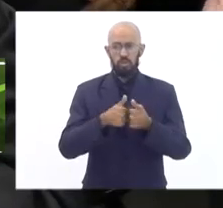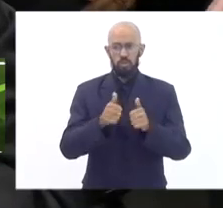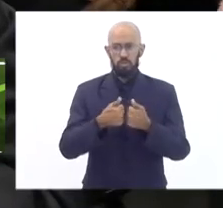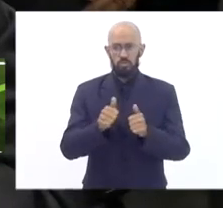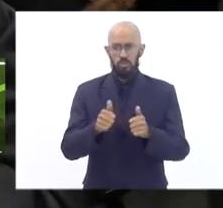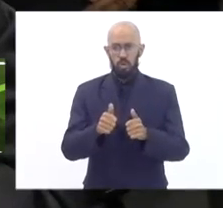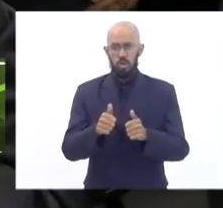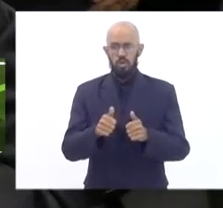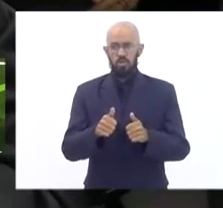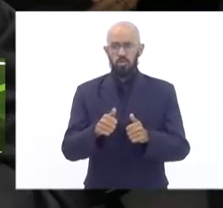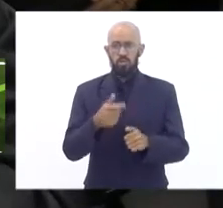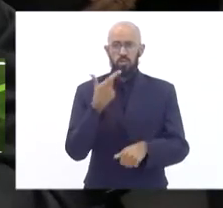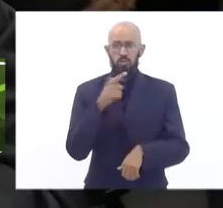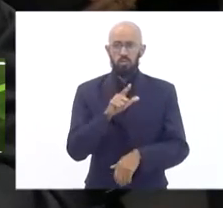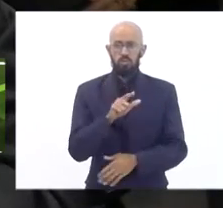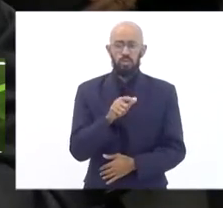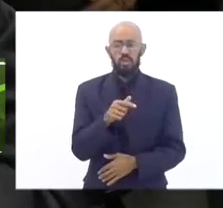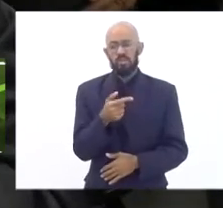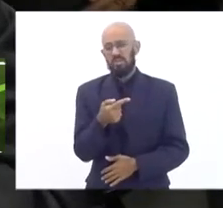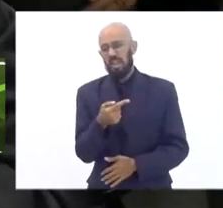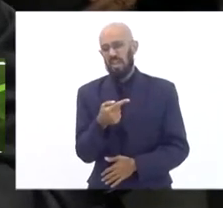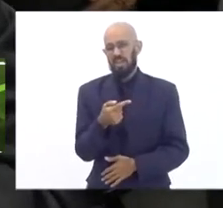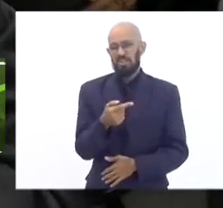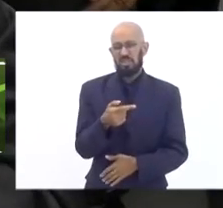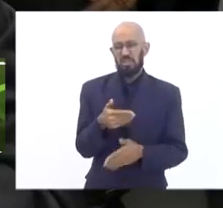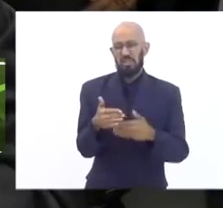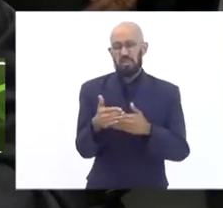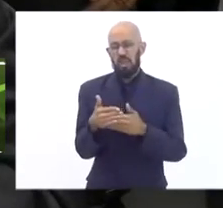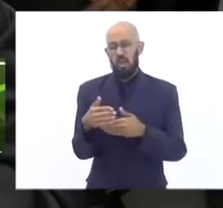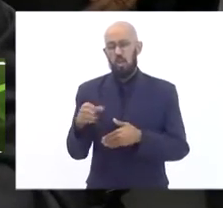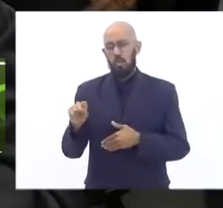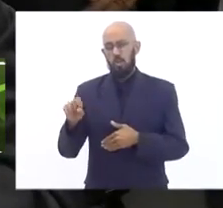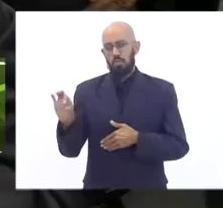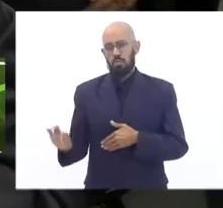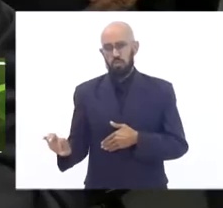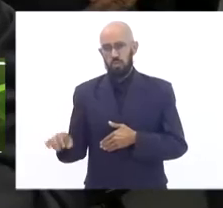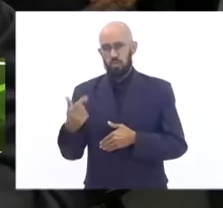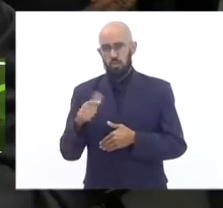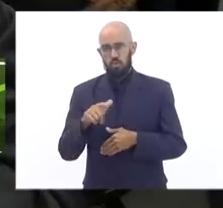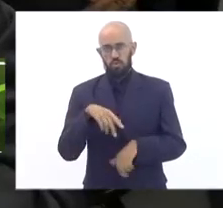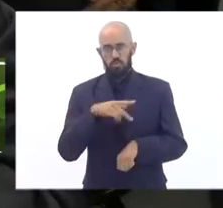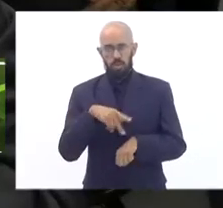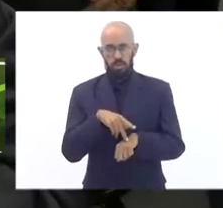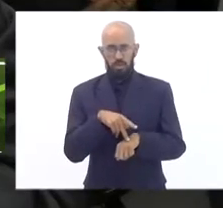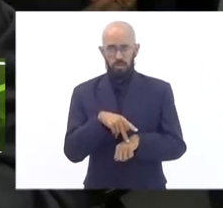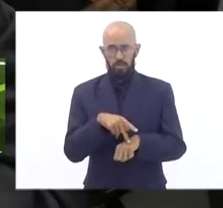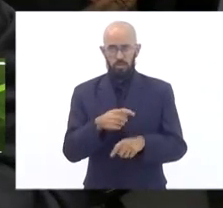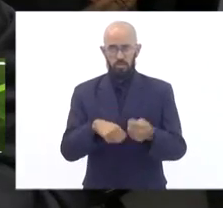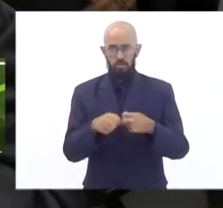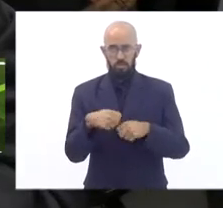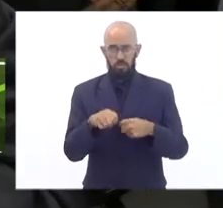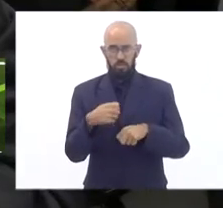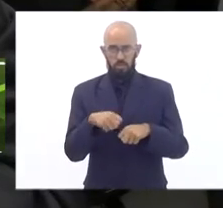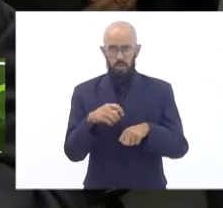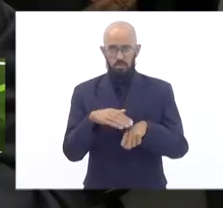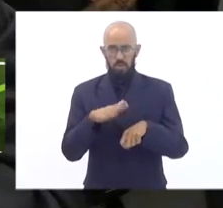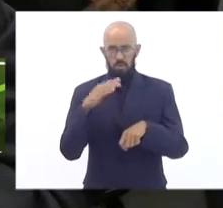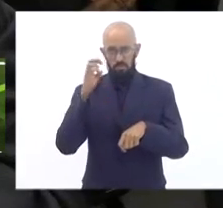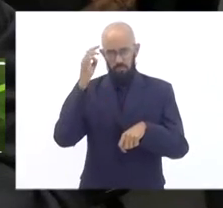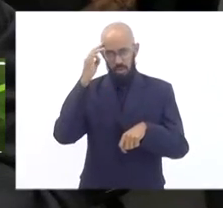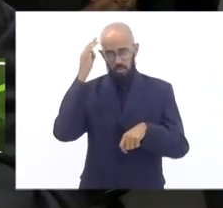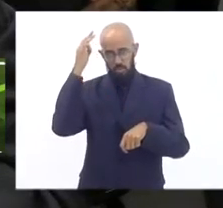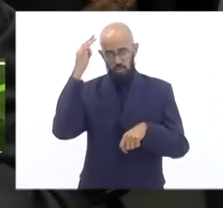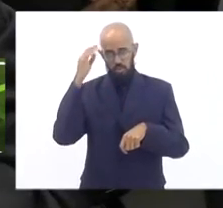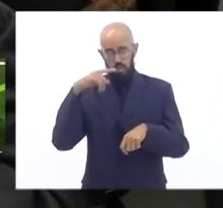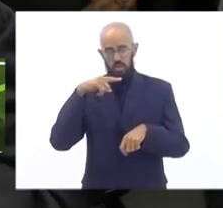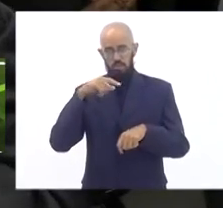isso chega a 7, 8%. Em alguns outros países, com uma economia mais madura, isso pode